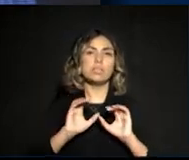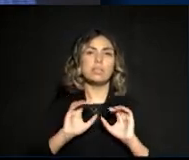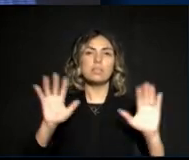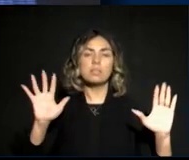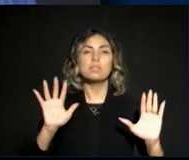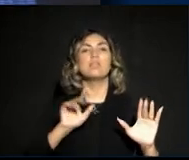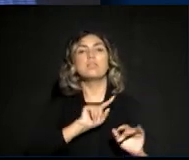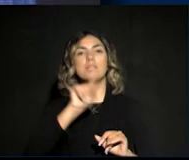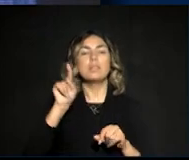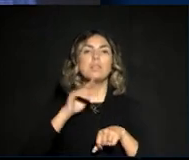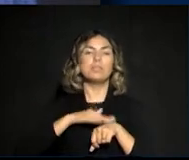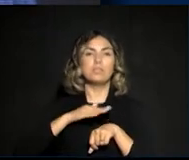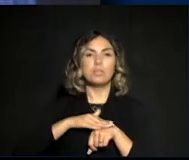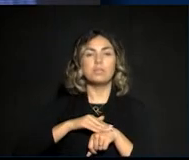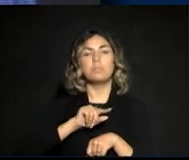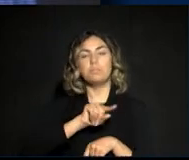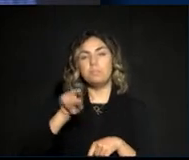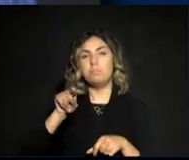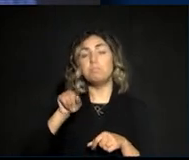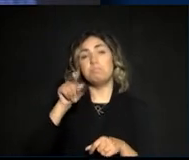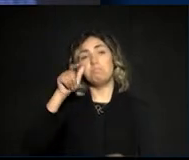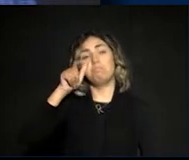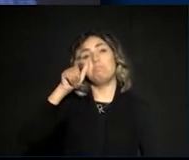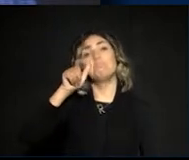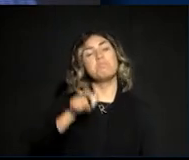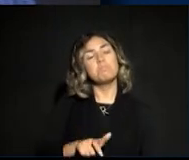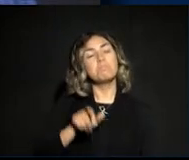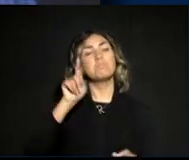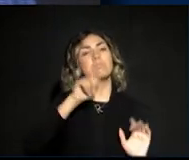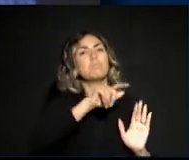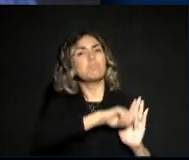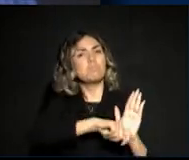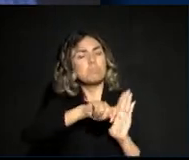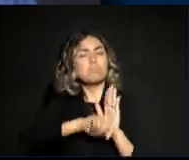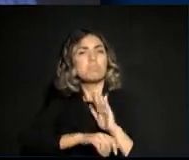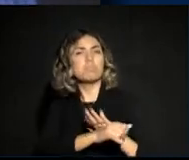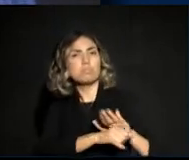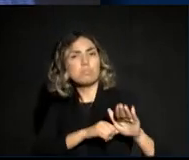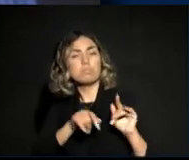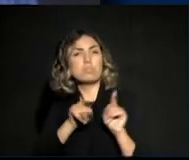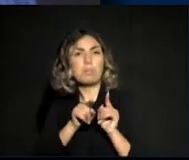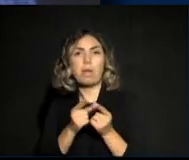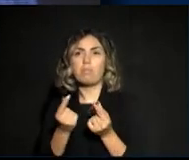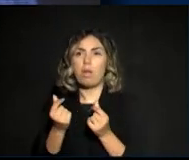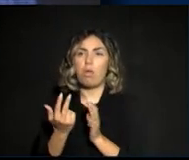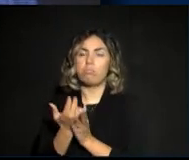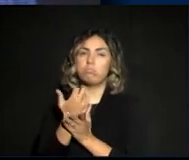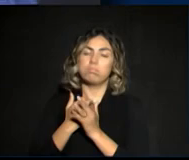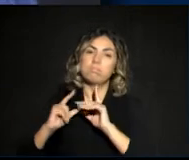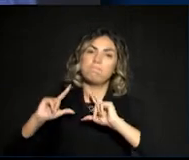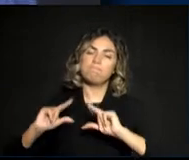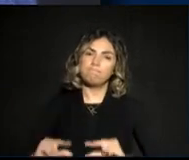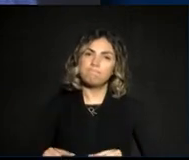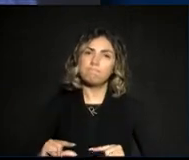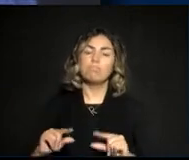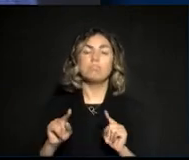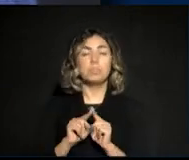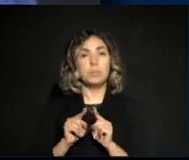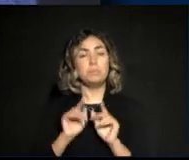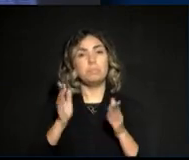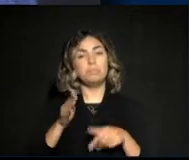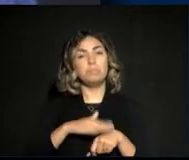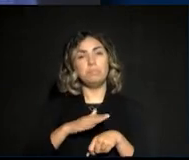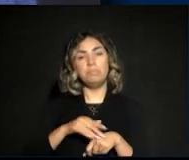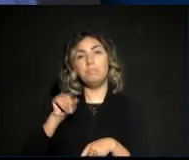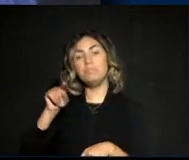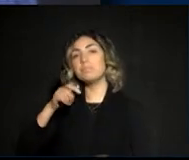bem-sucedido fizemos um modelo da Dutra modelo Super Interessante que a gente tá contratando mais investimento ainda conseguiu reduzir tarifa jogamos a Rio e